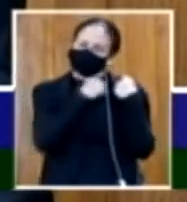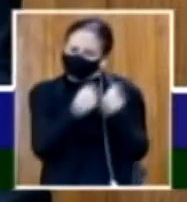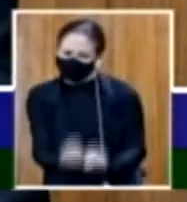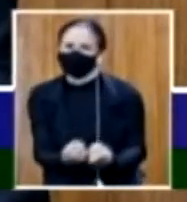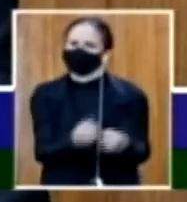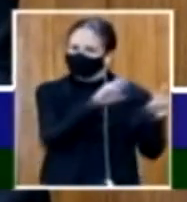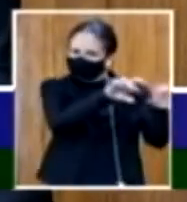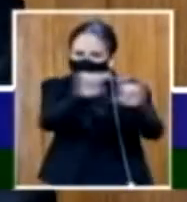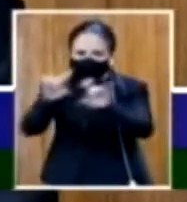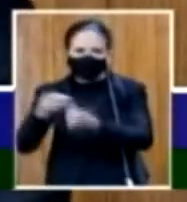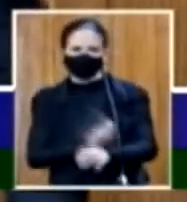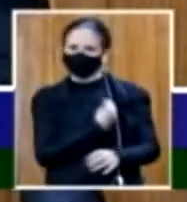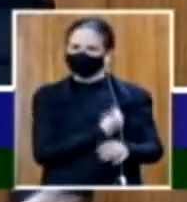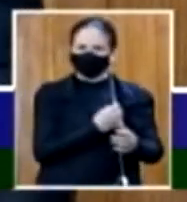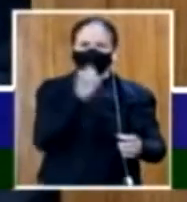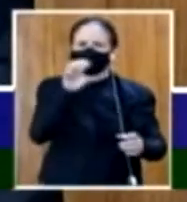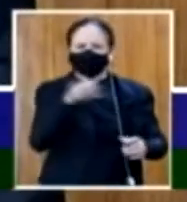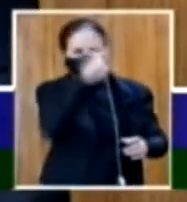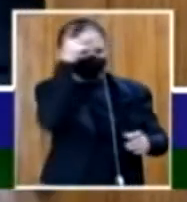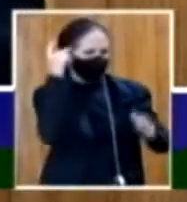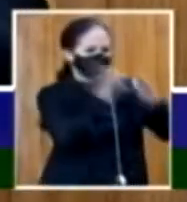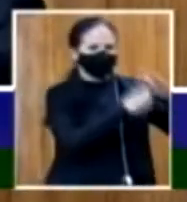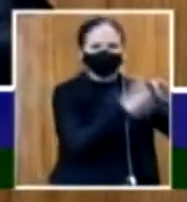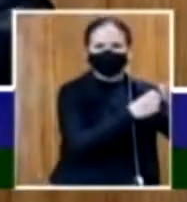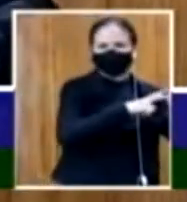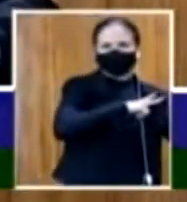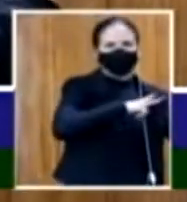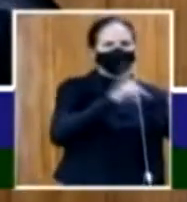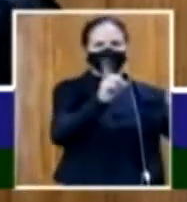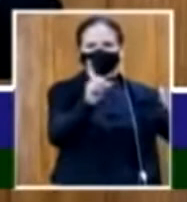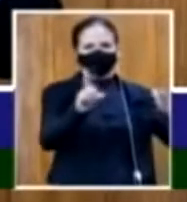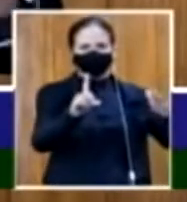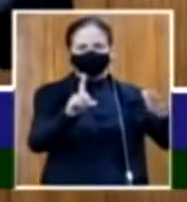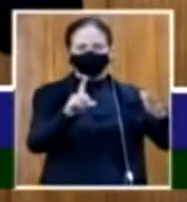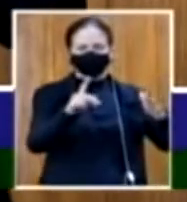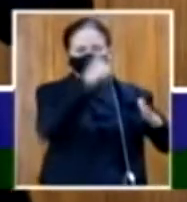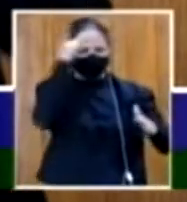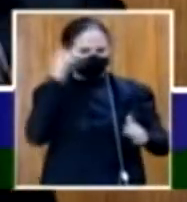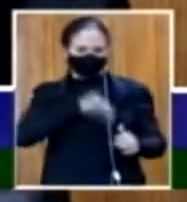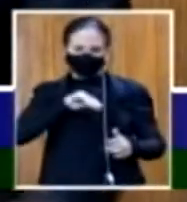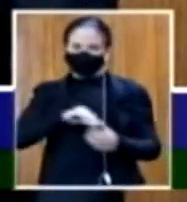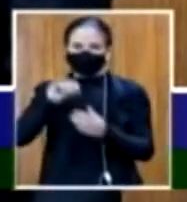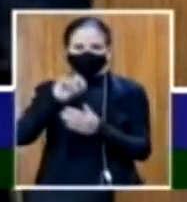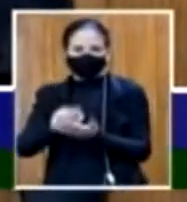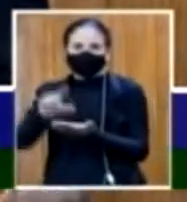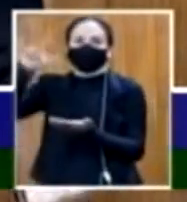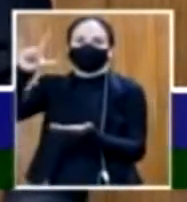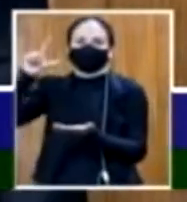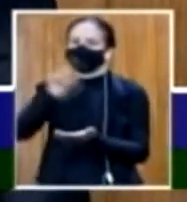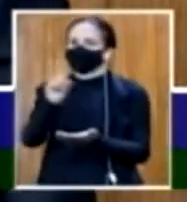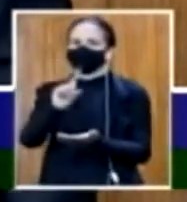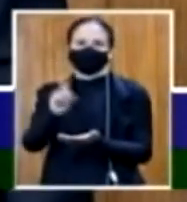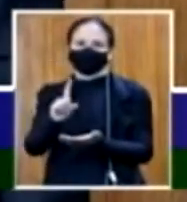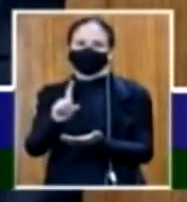é só do empresário, não é só da pessoa de alta renda, pelo contrário, o impacto é maior sobre pessoas de